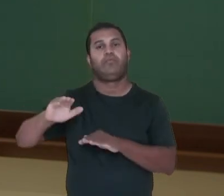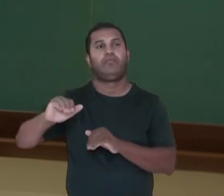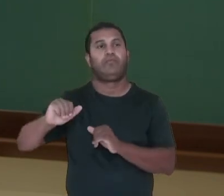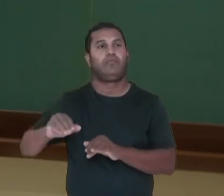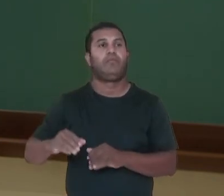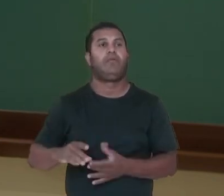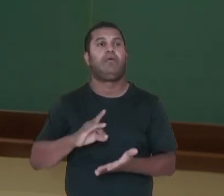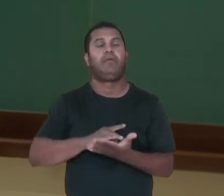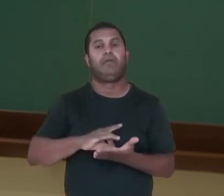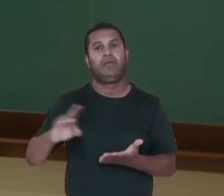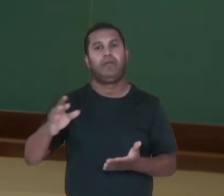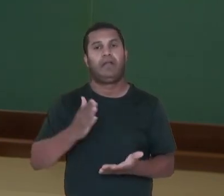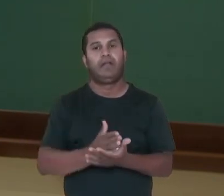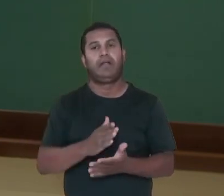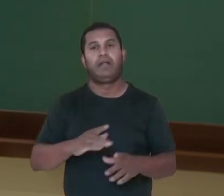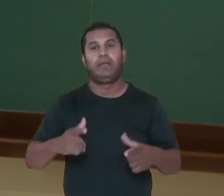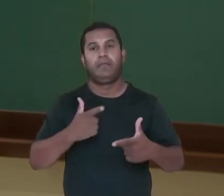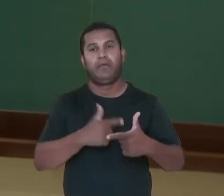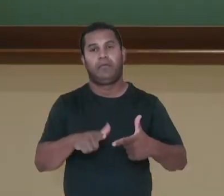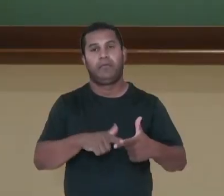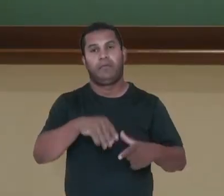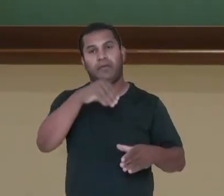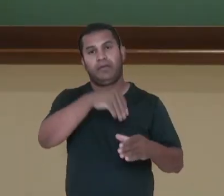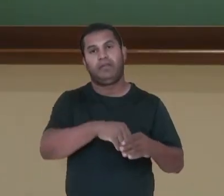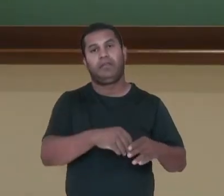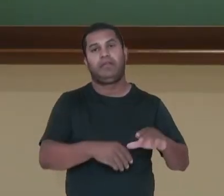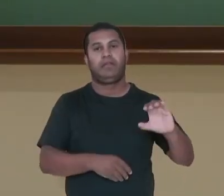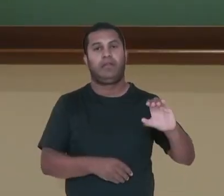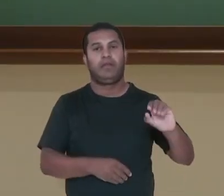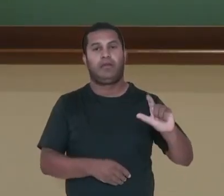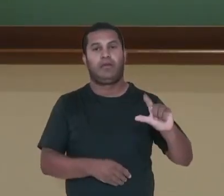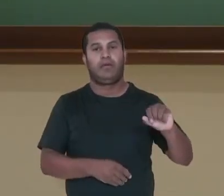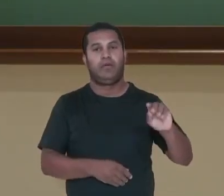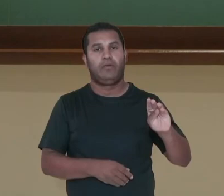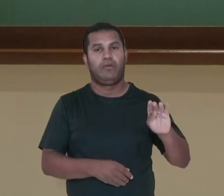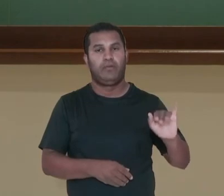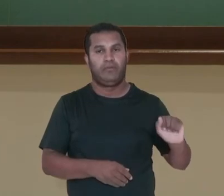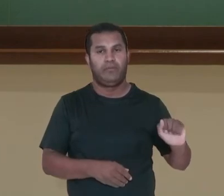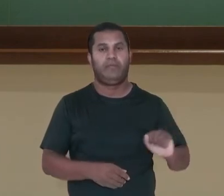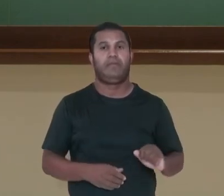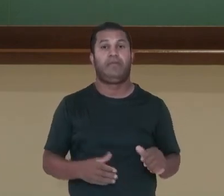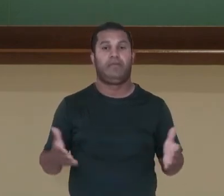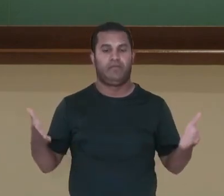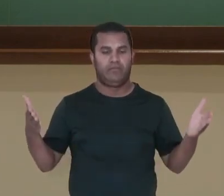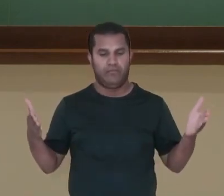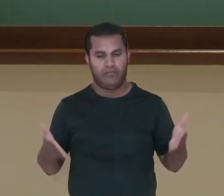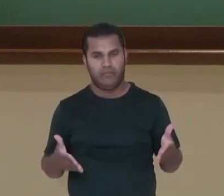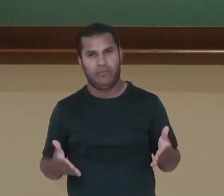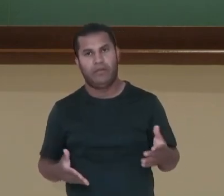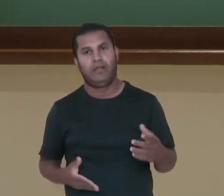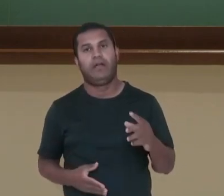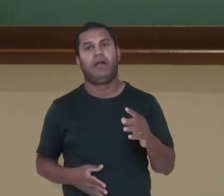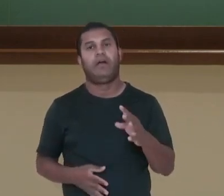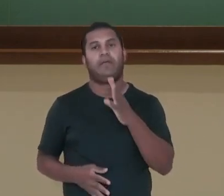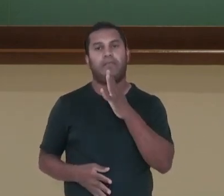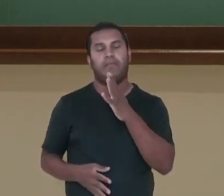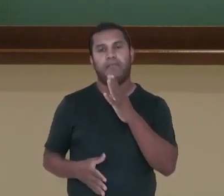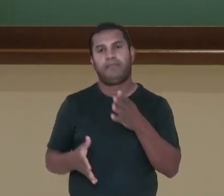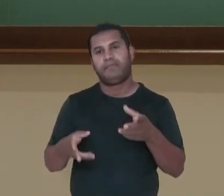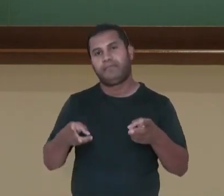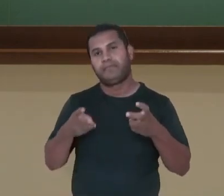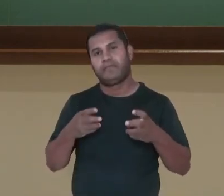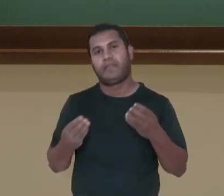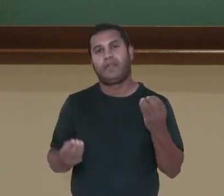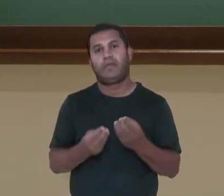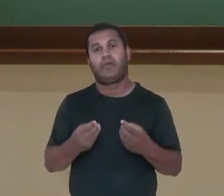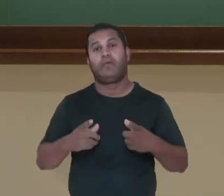na Colômbia, ok? Muito bem, então nós vimos nesse vídeo aí toda a questão aí do tráfico de drogas, né, e outros tipos de conflitos